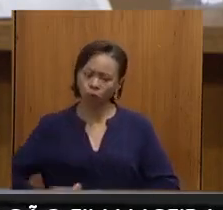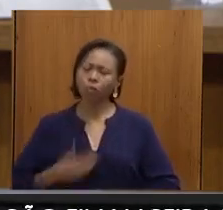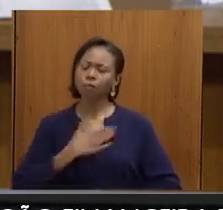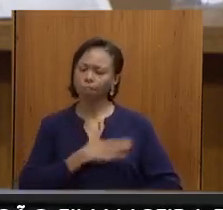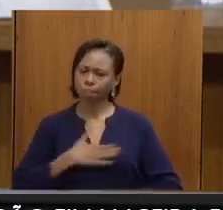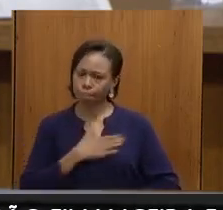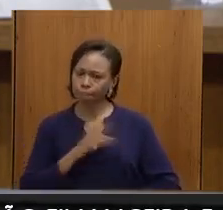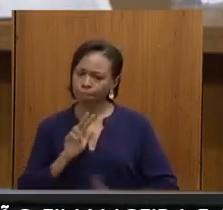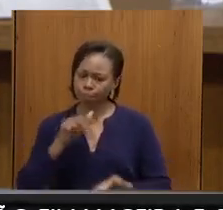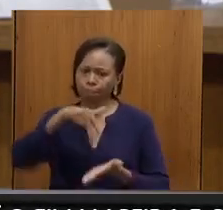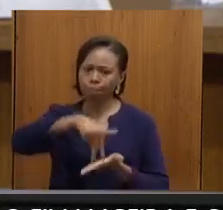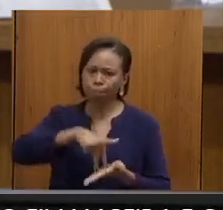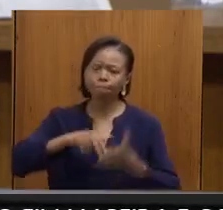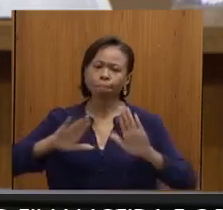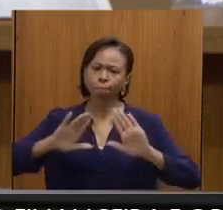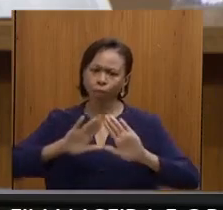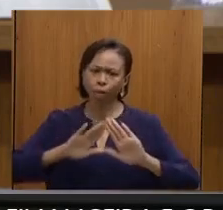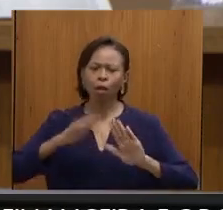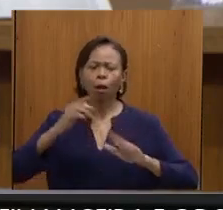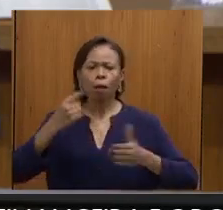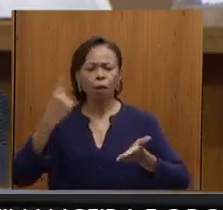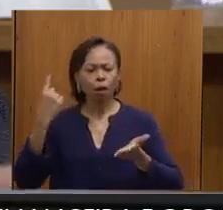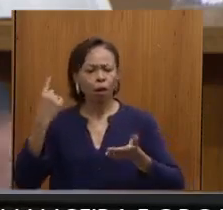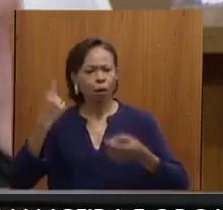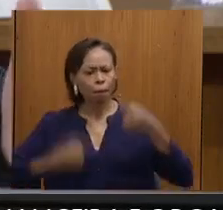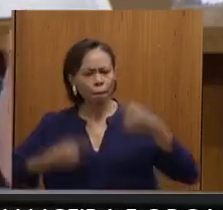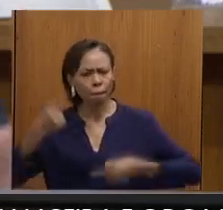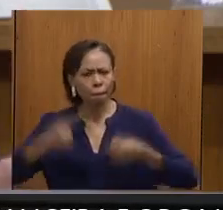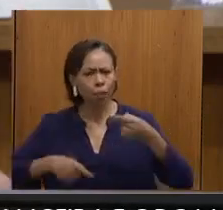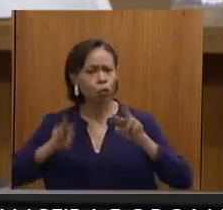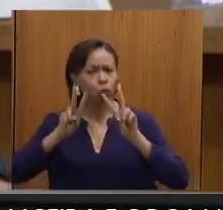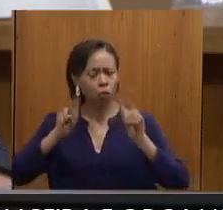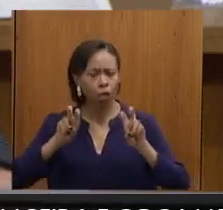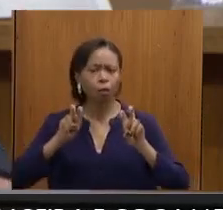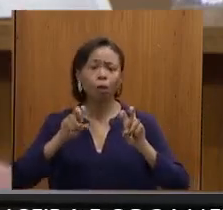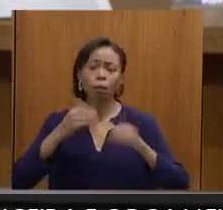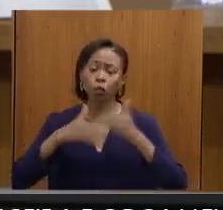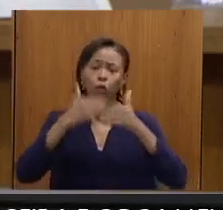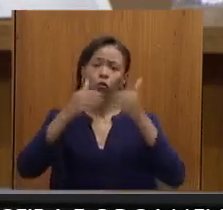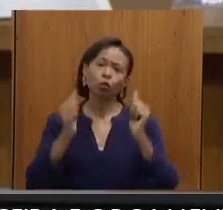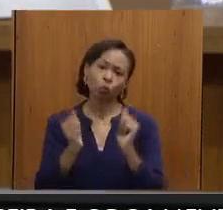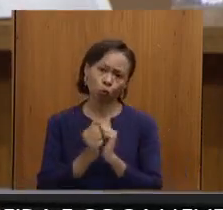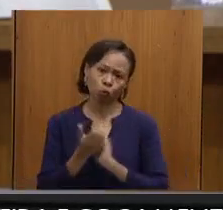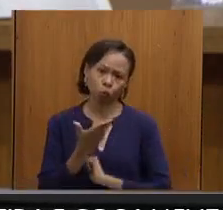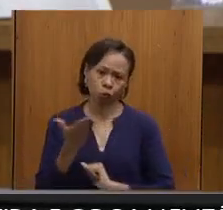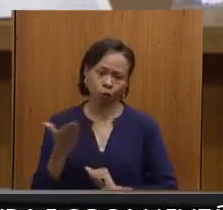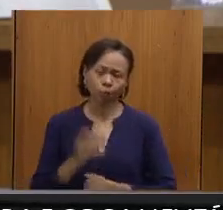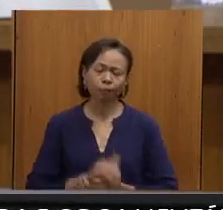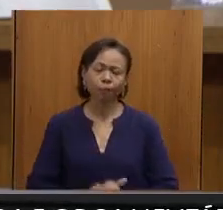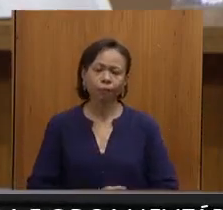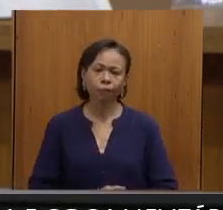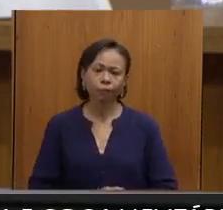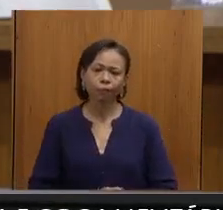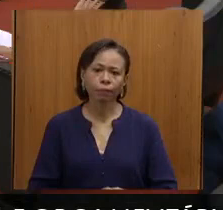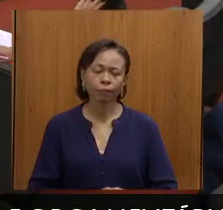Assembleia para debater esse tema, para ouvi-los e construir junto com vocês. Uma palavra ao secretário Igor Eto,